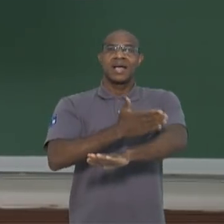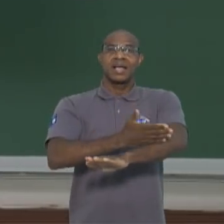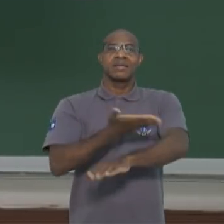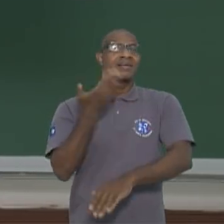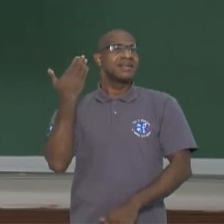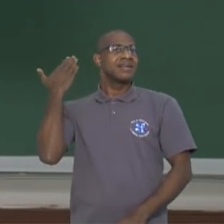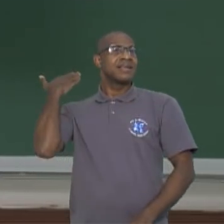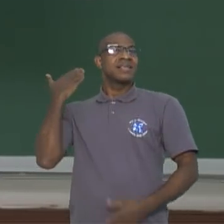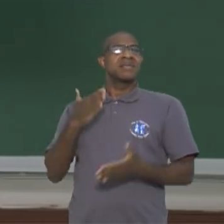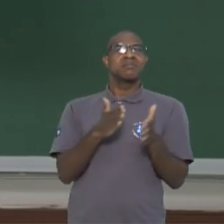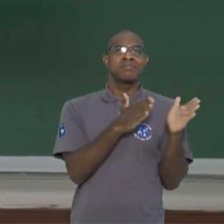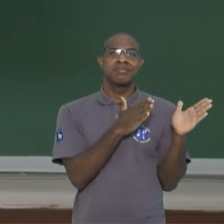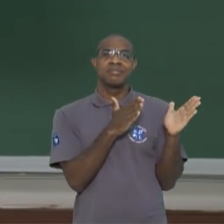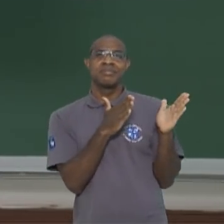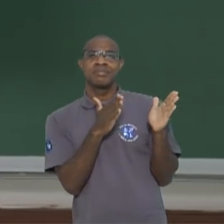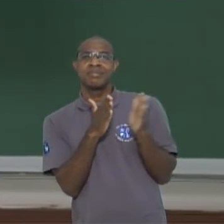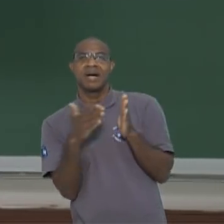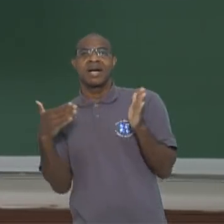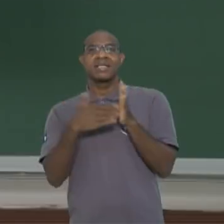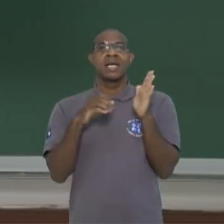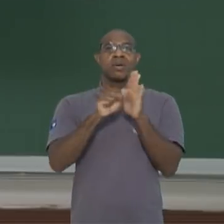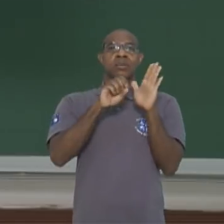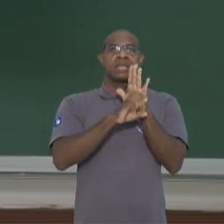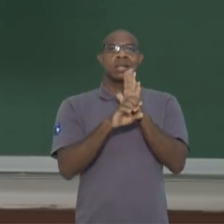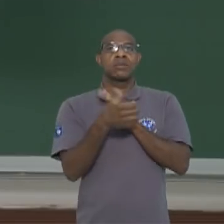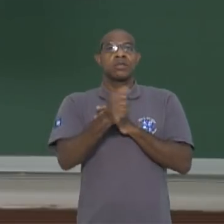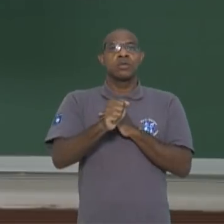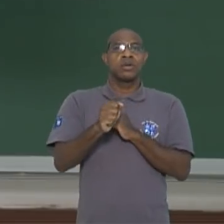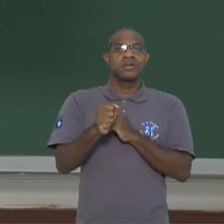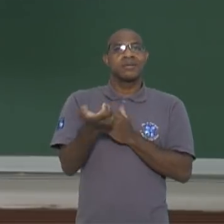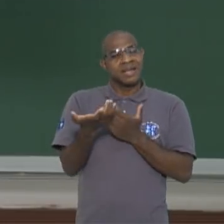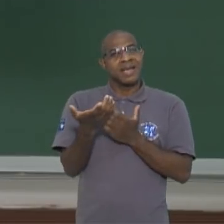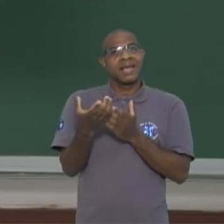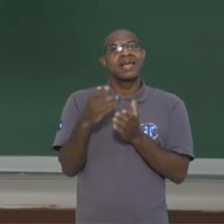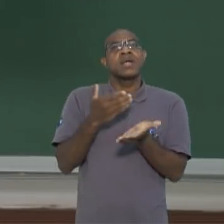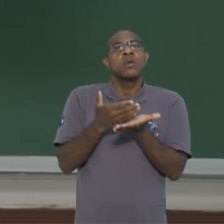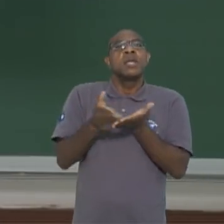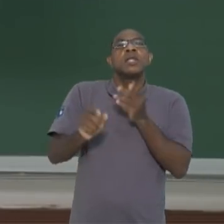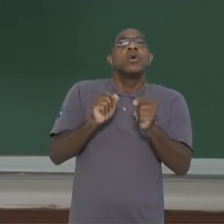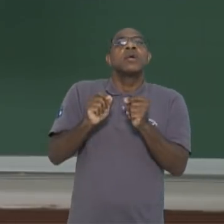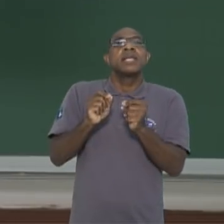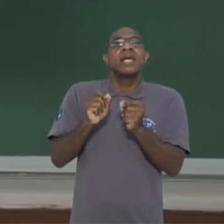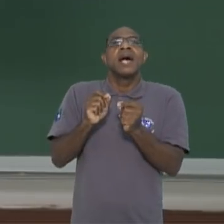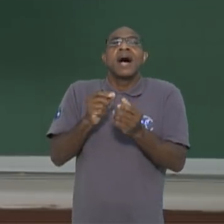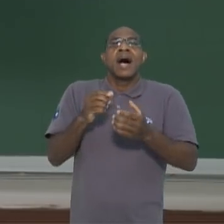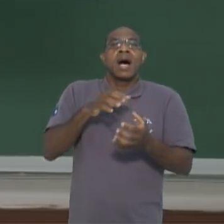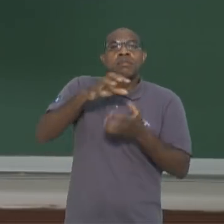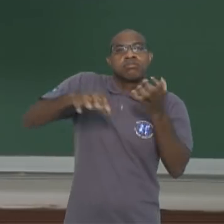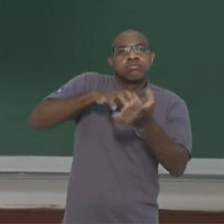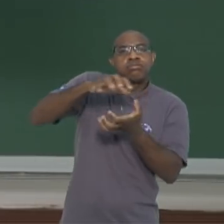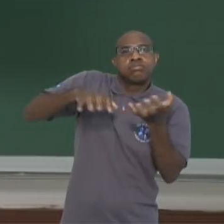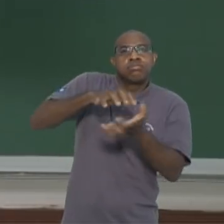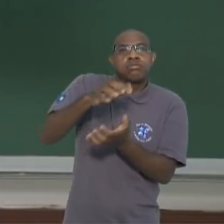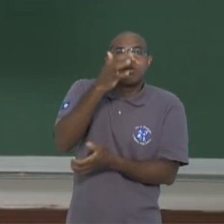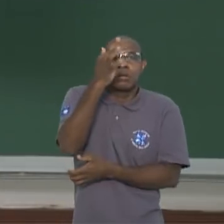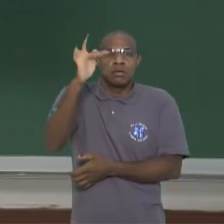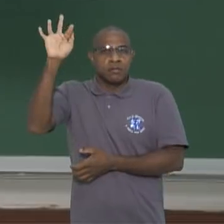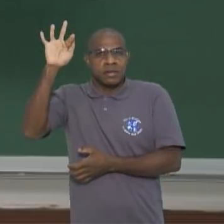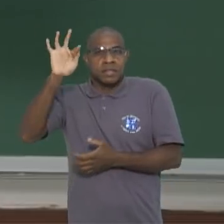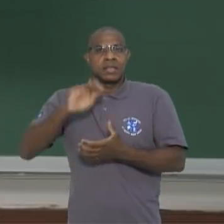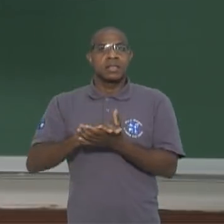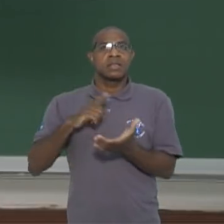século XVIII, que seria a Revolução Francesa. Então a gente tem aí vários estudos sobre o período que